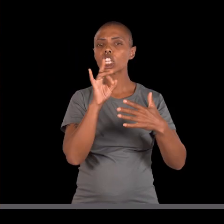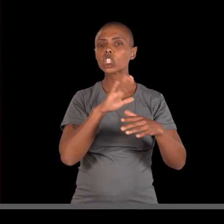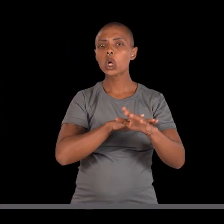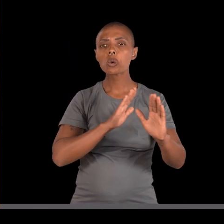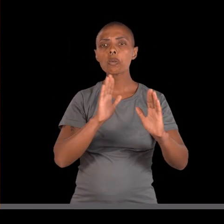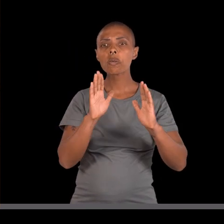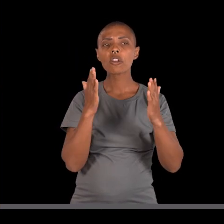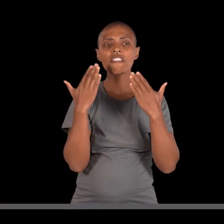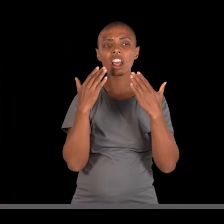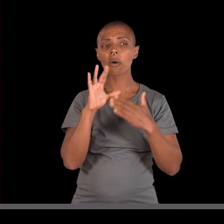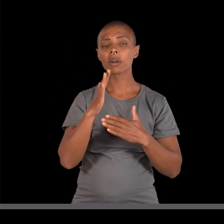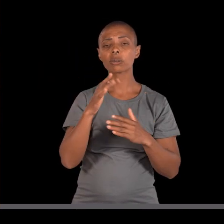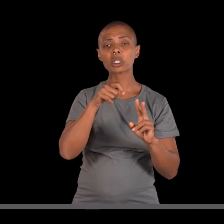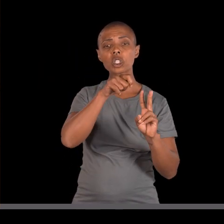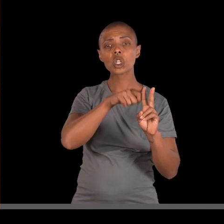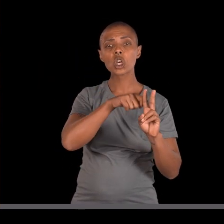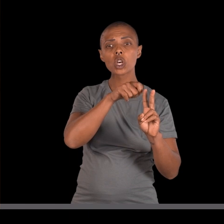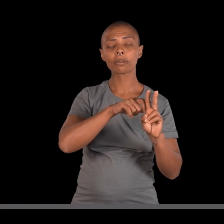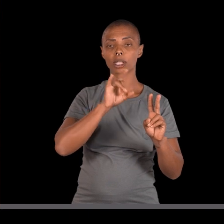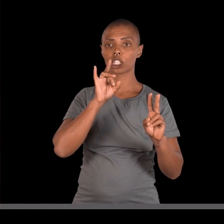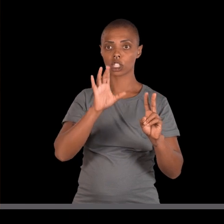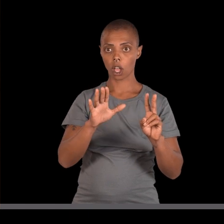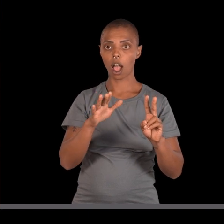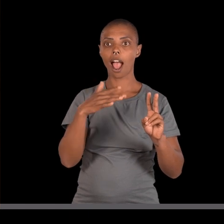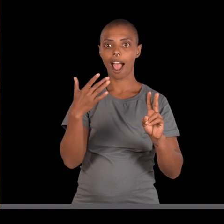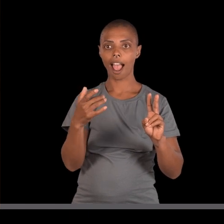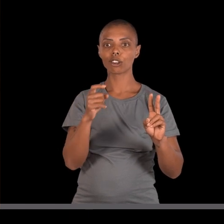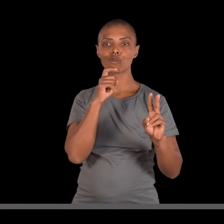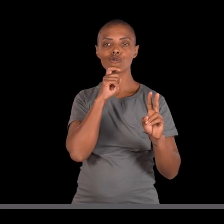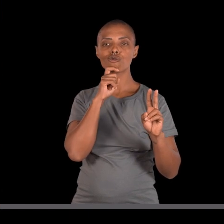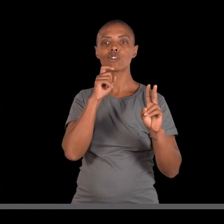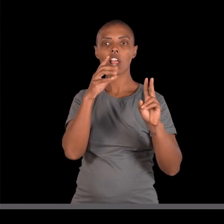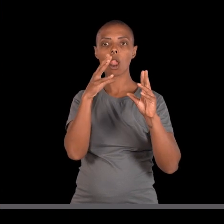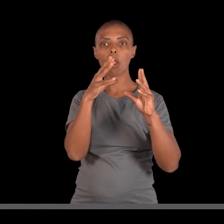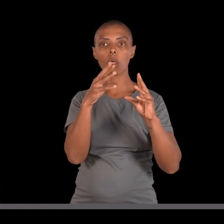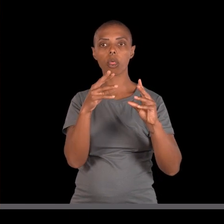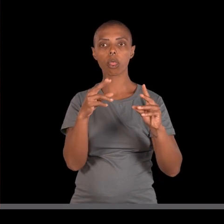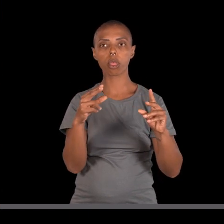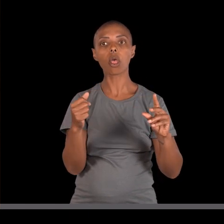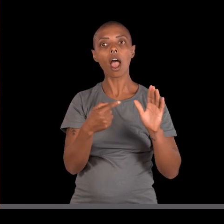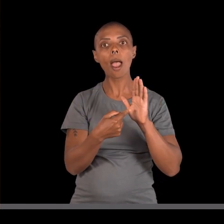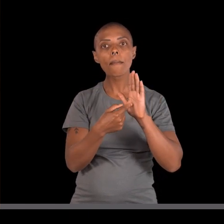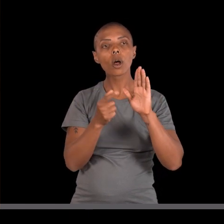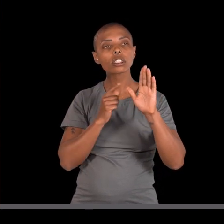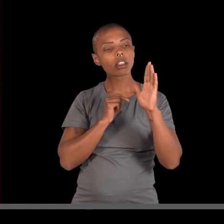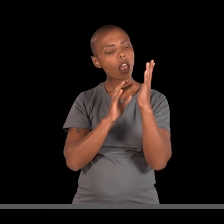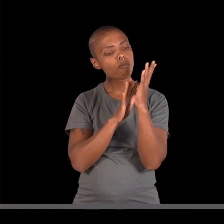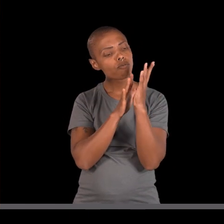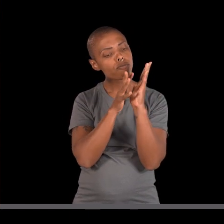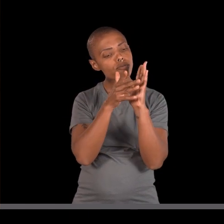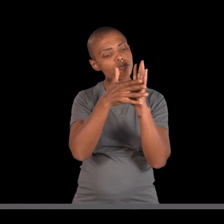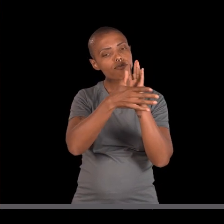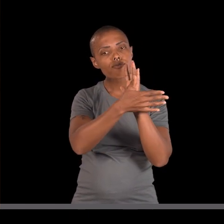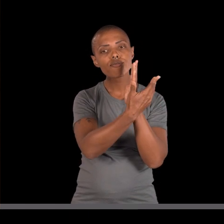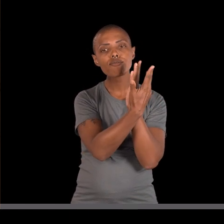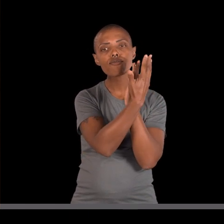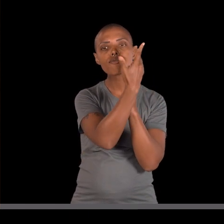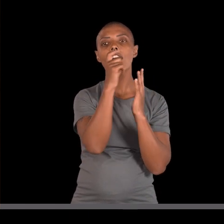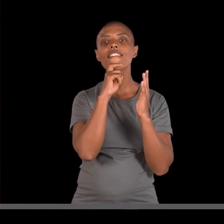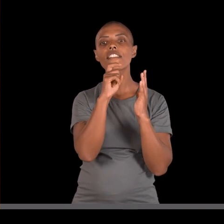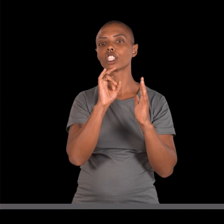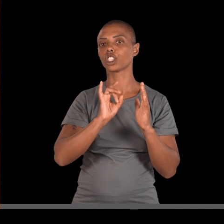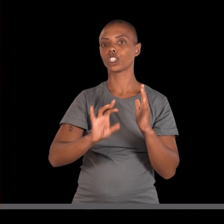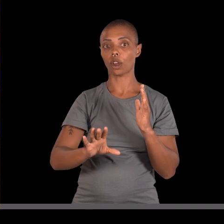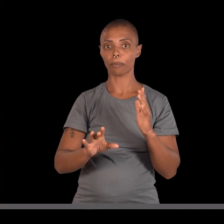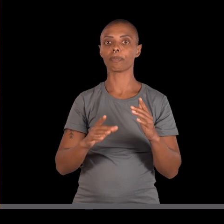período do verão, que é muito curto, dois meses mais ou menos, aonde o gelo derrete e aí surge esse musgo. Né? Então, a